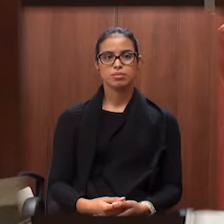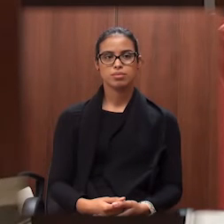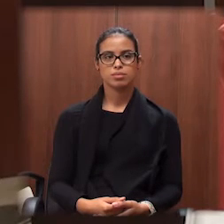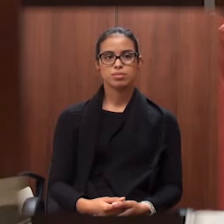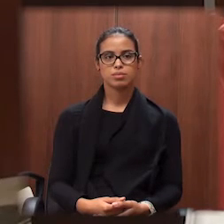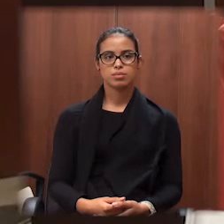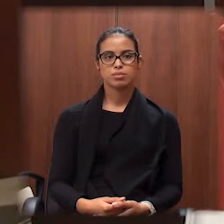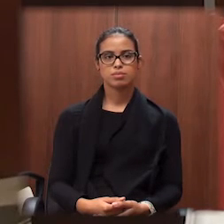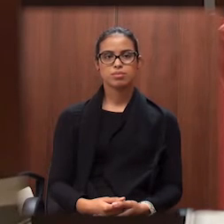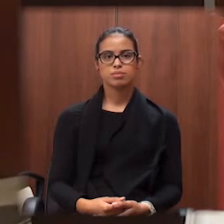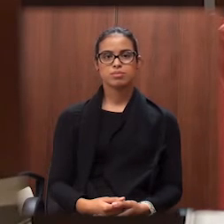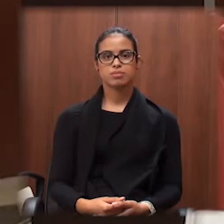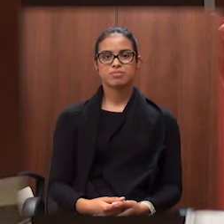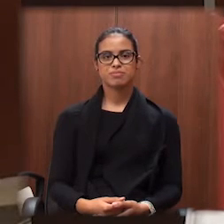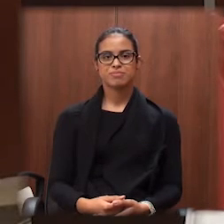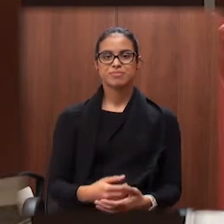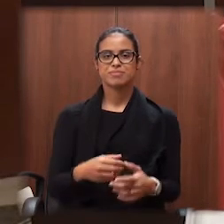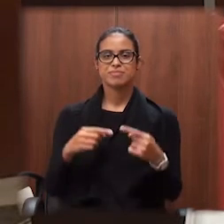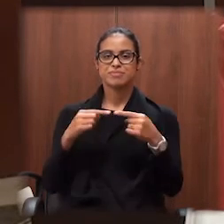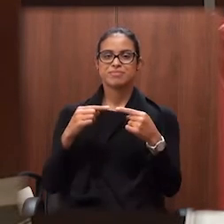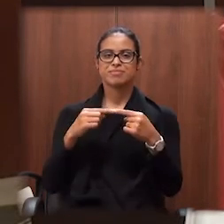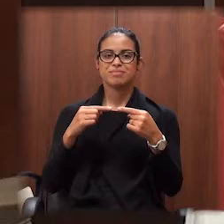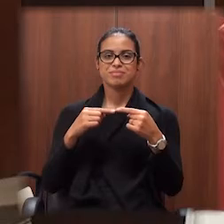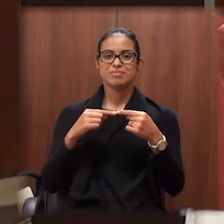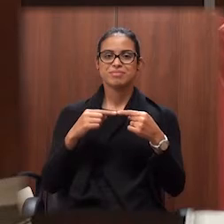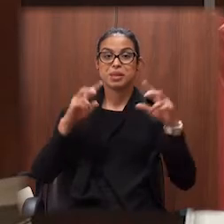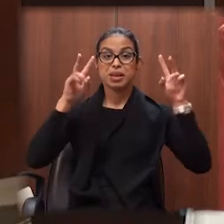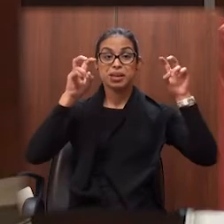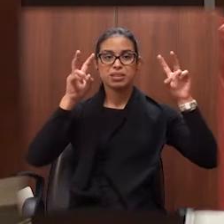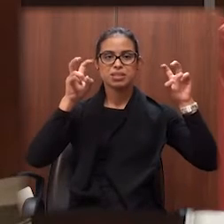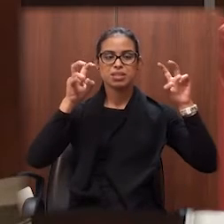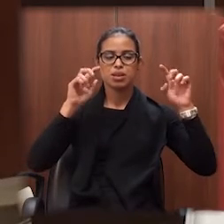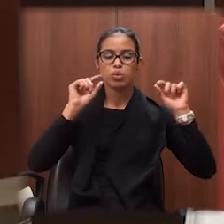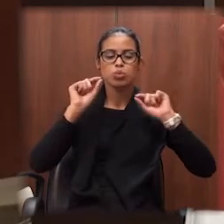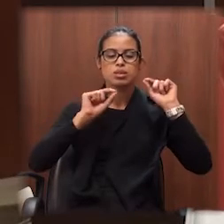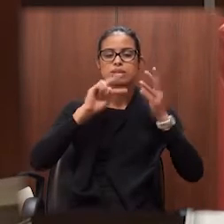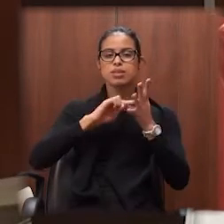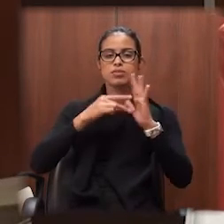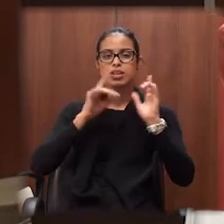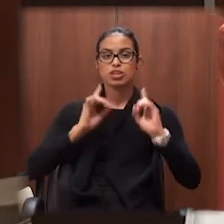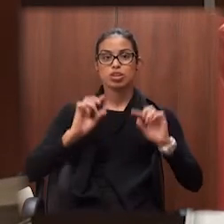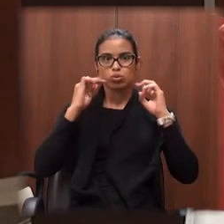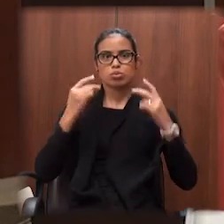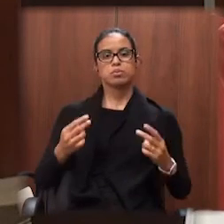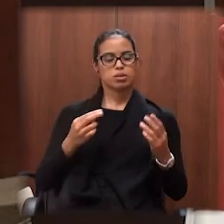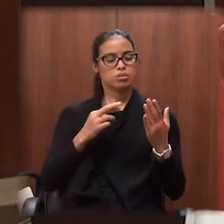a questão inicial, a concepção de direitos humanos, o que são direitos humanos.